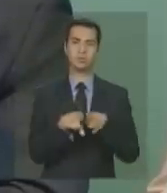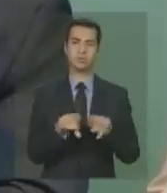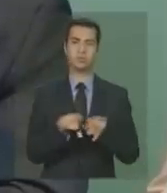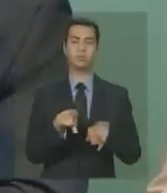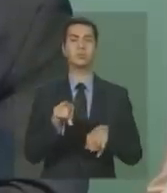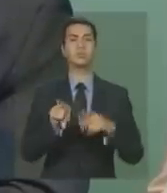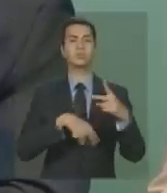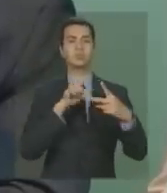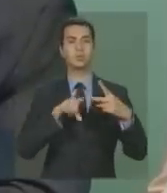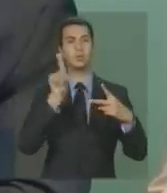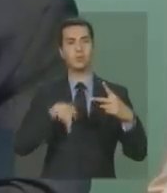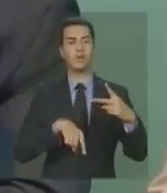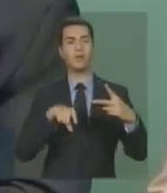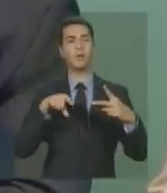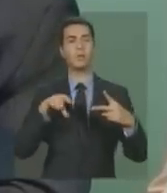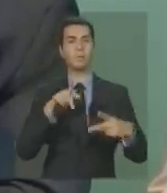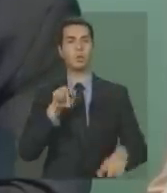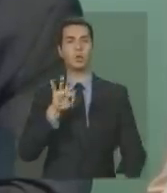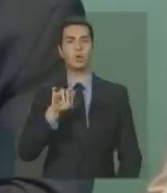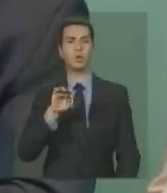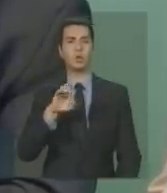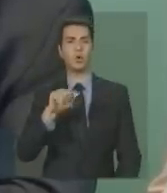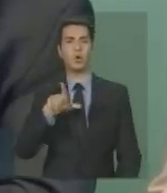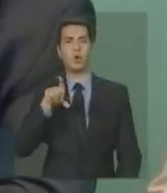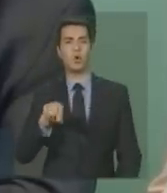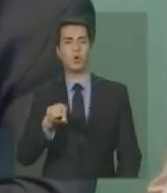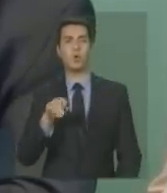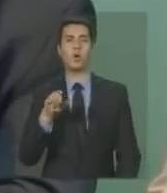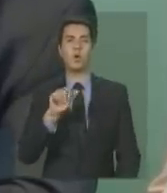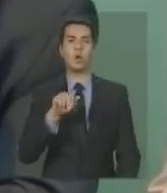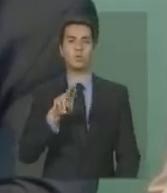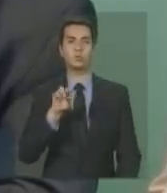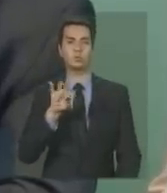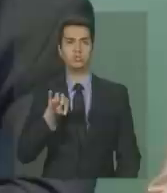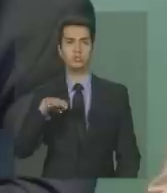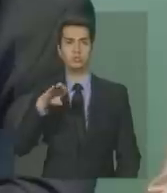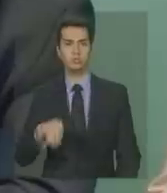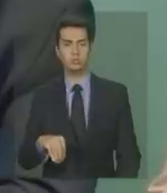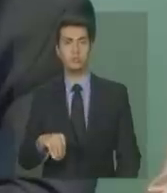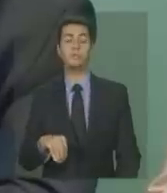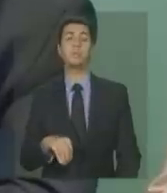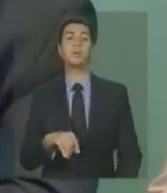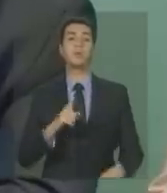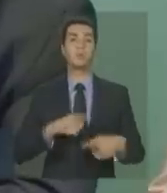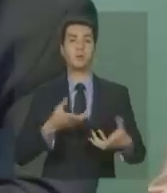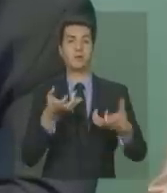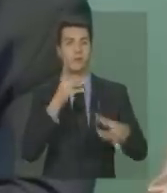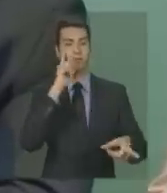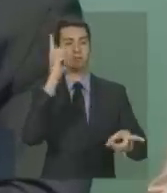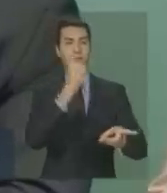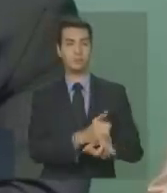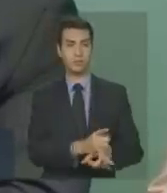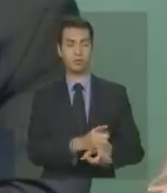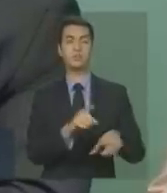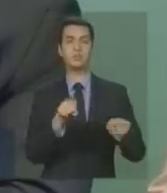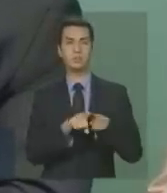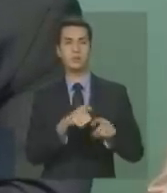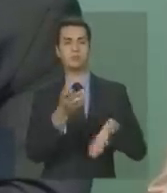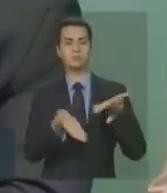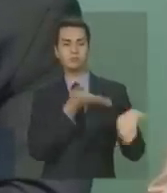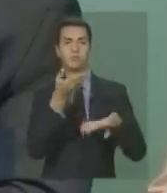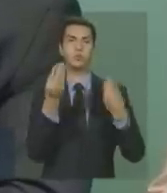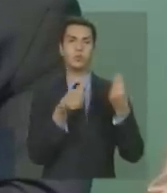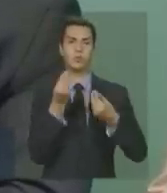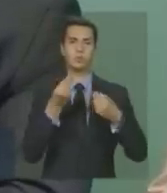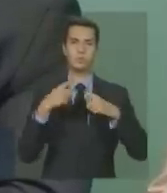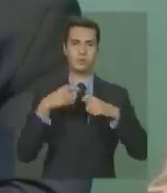protocolo do autismo né porque para fazer o diagnóstico precoce os cuidados de tratamento e as orientações clínicas sobre isso então